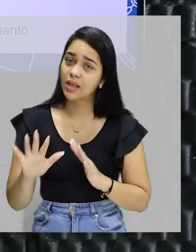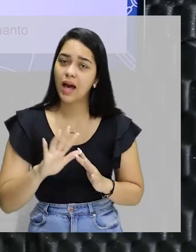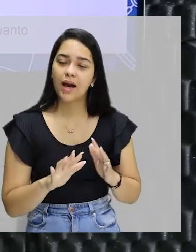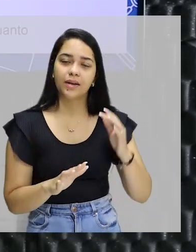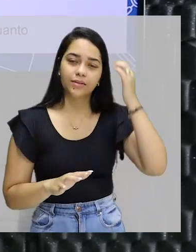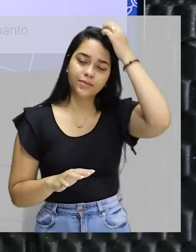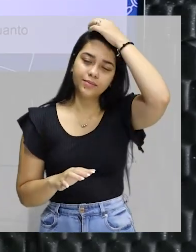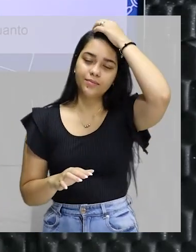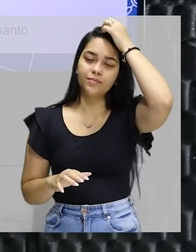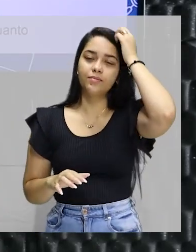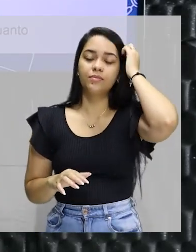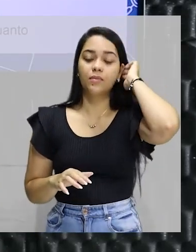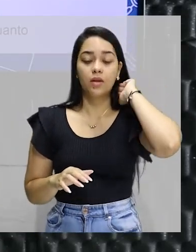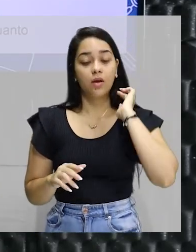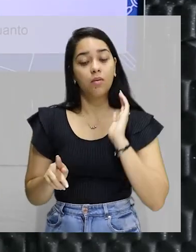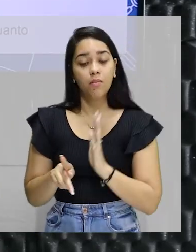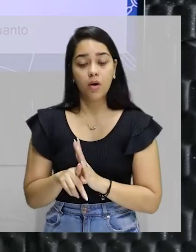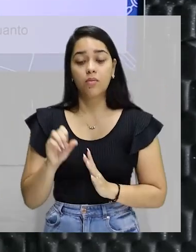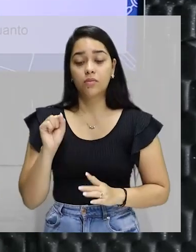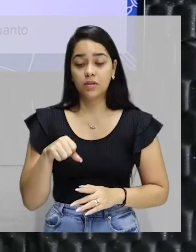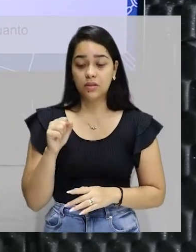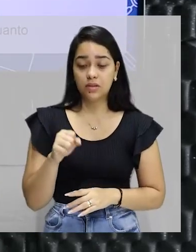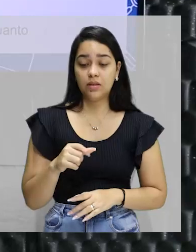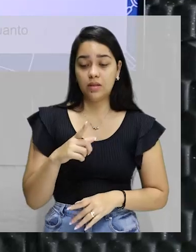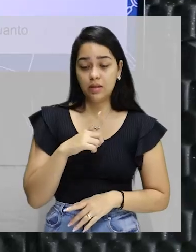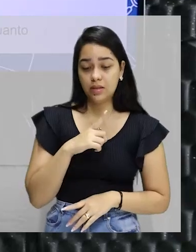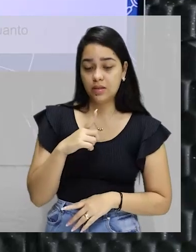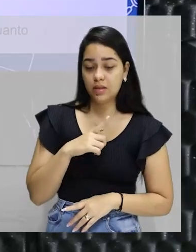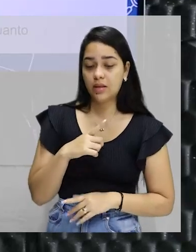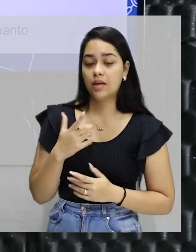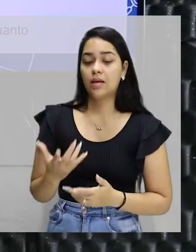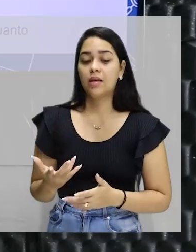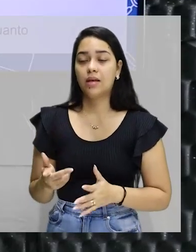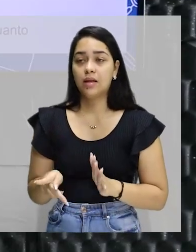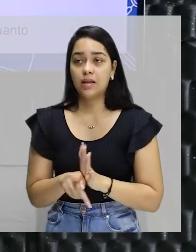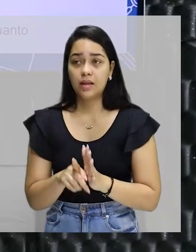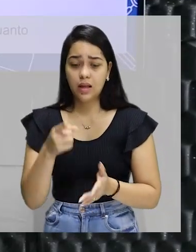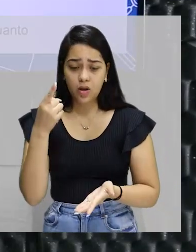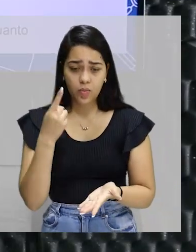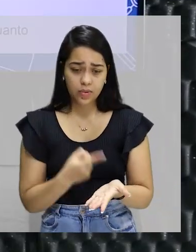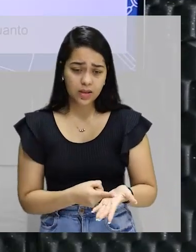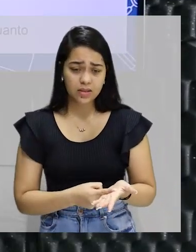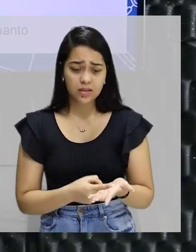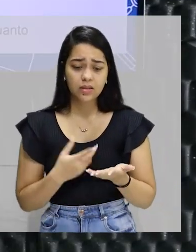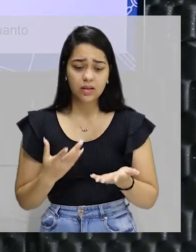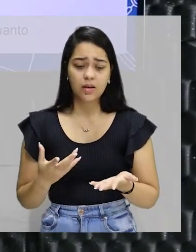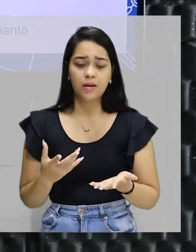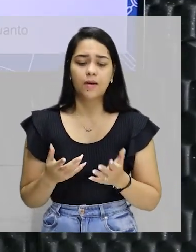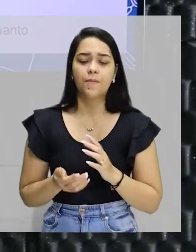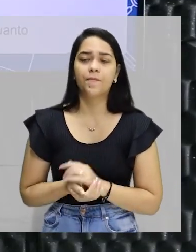atento. Faz parte, né, da combinação de